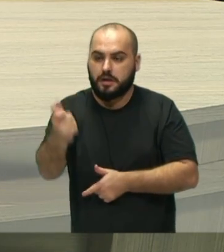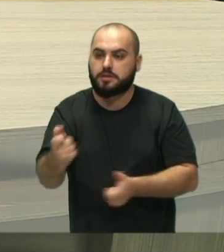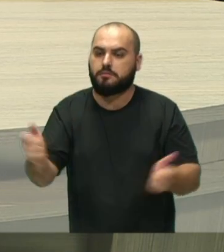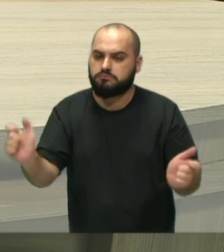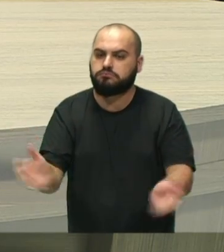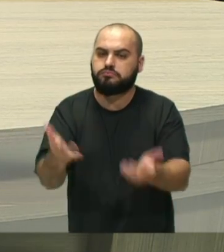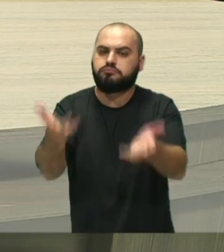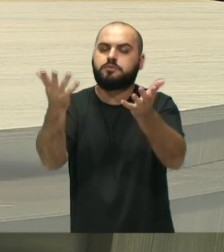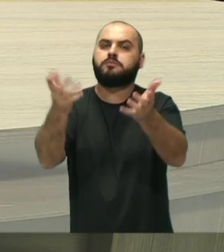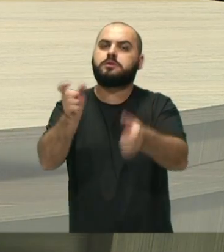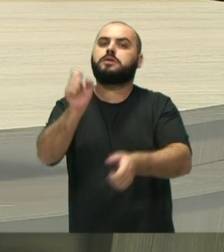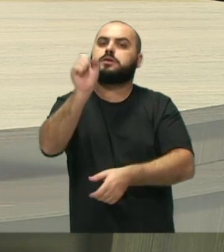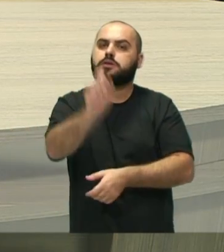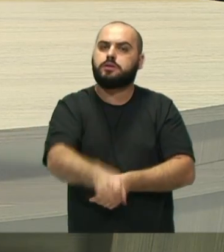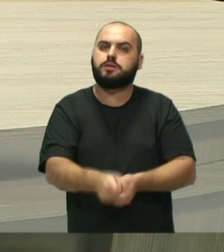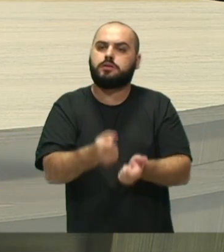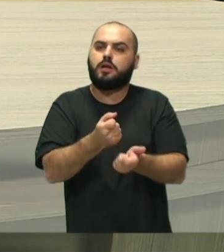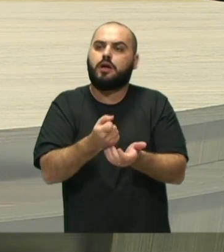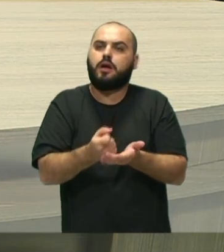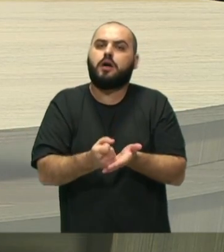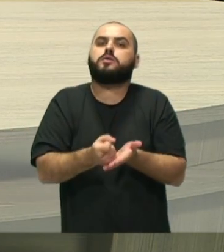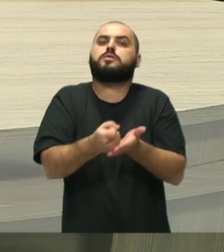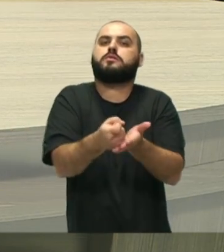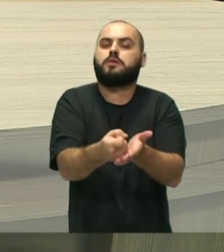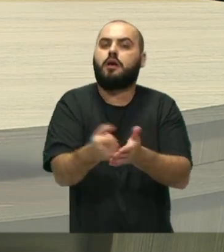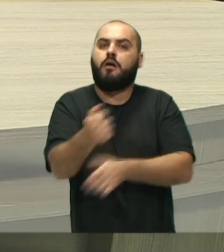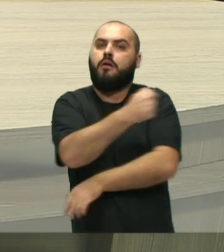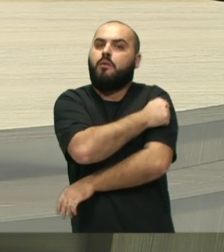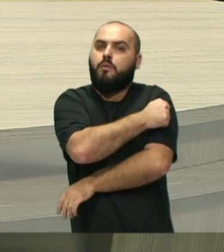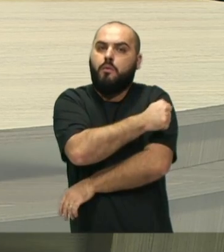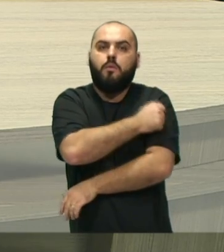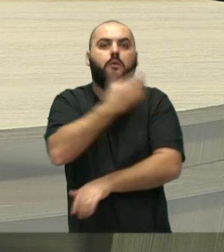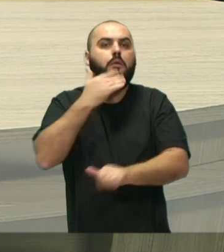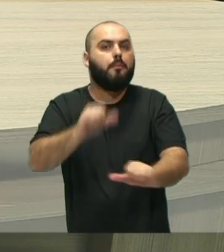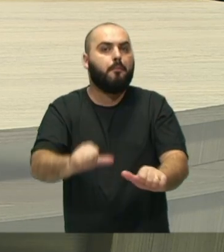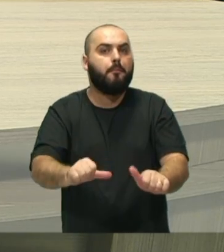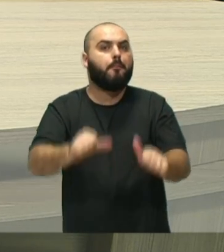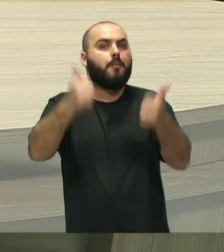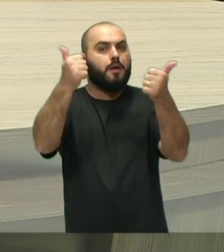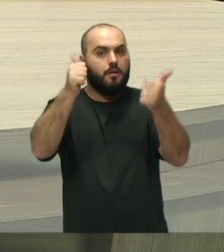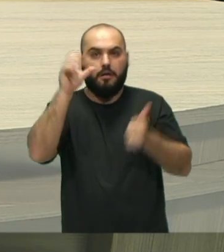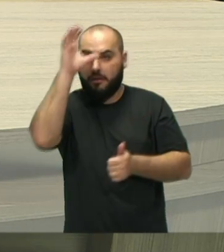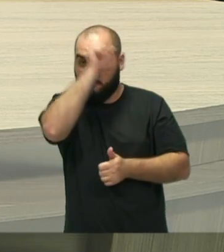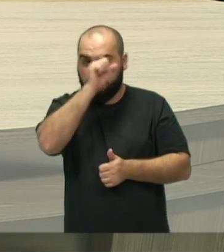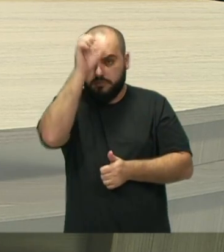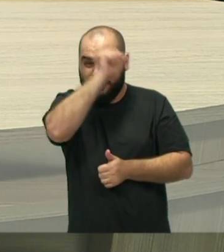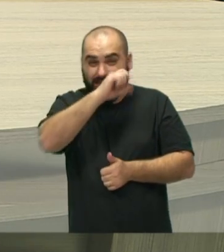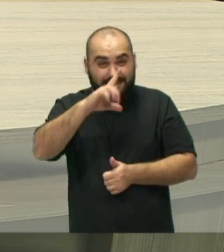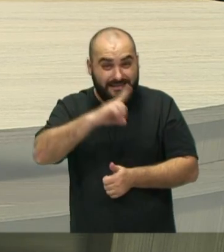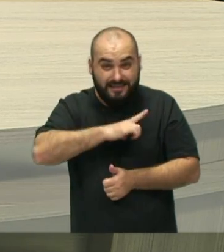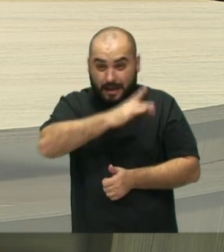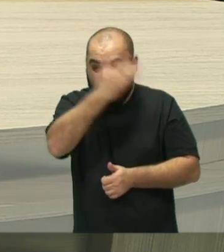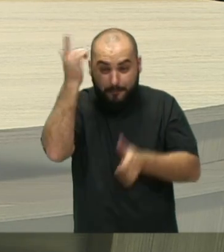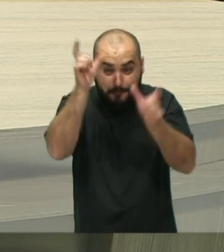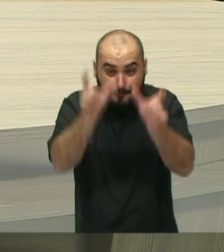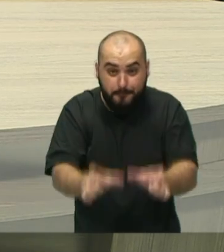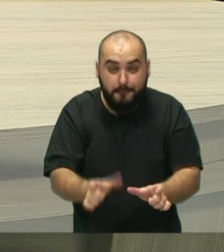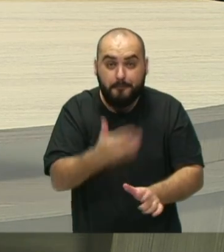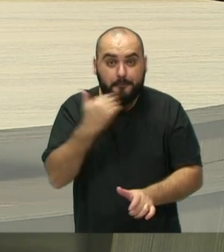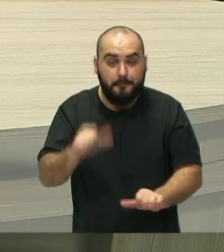fazer a diferença para aqueles alunos, para melhorar a aprendizagem, para ter cidadãos melhores também,